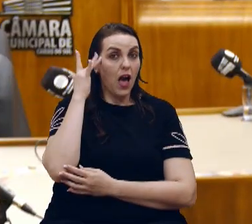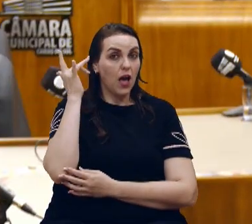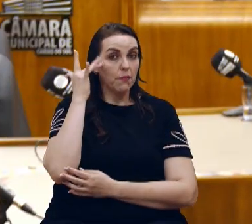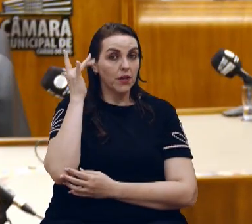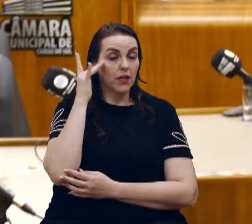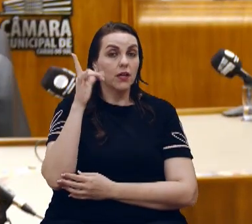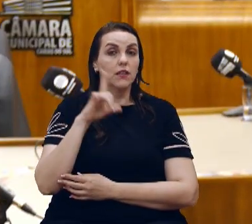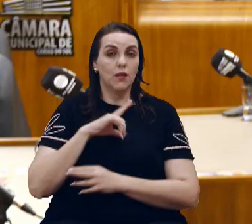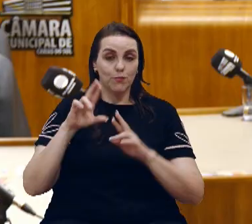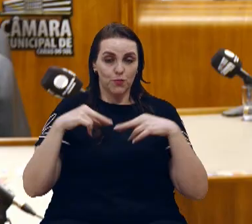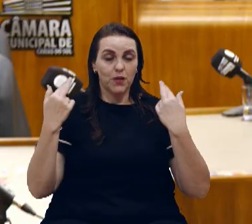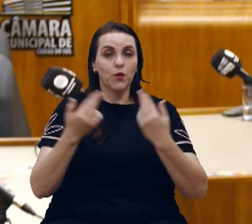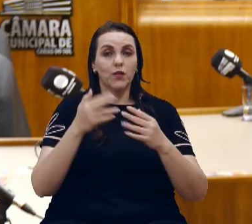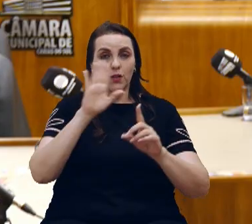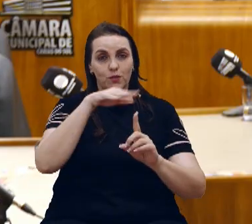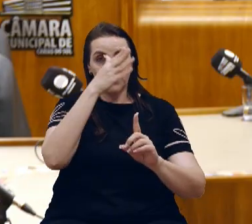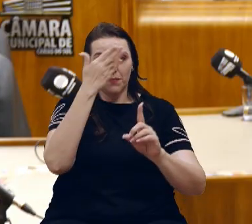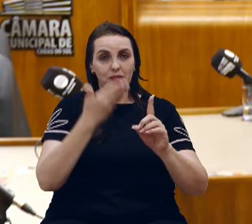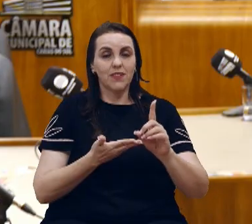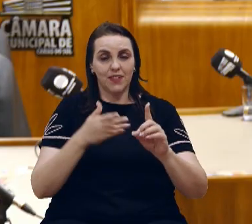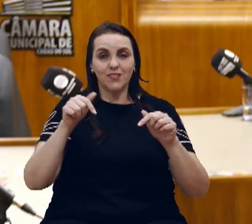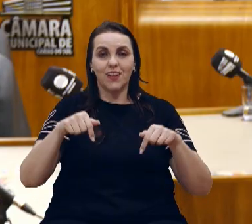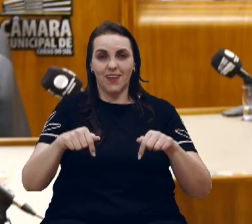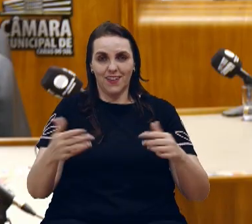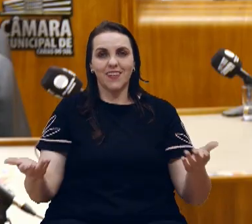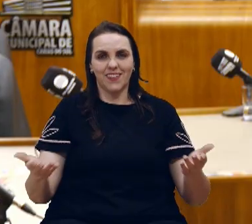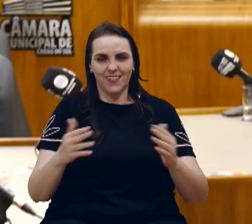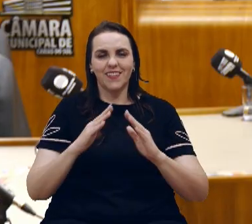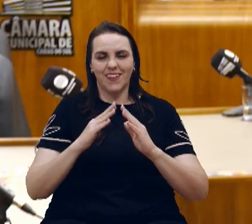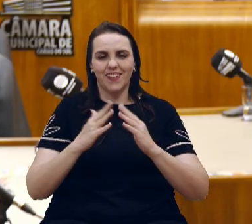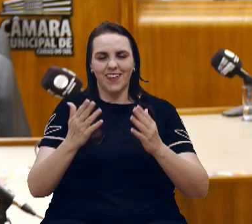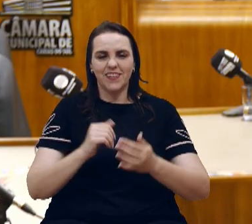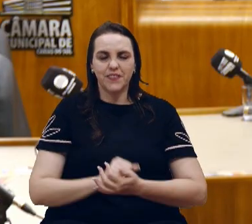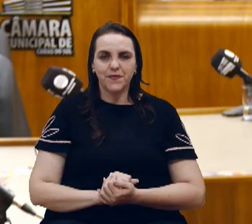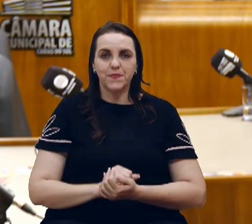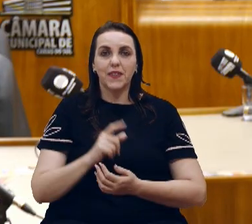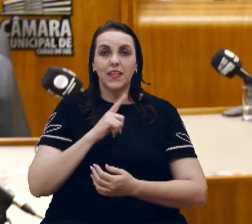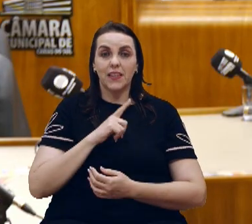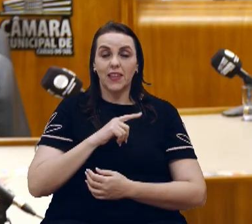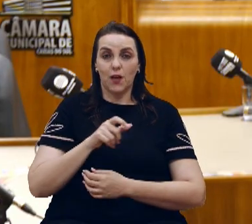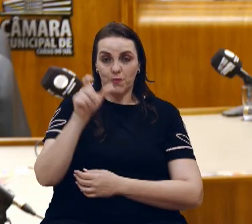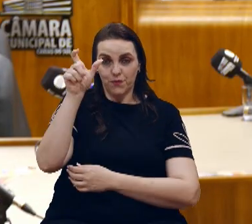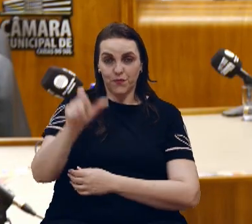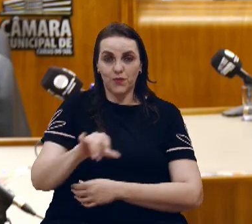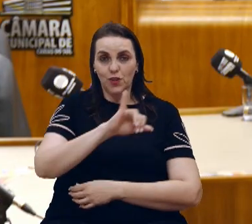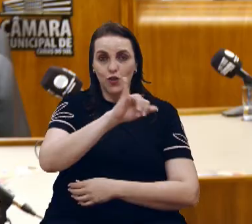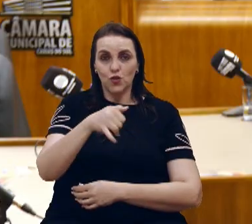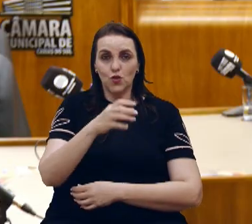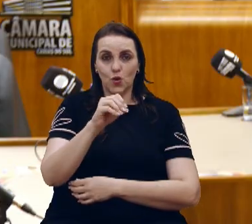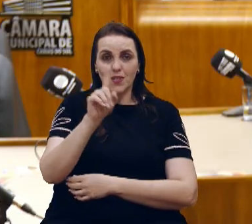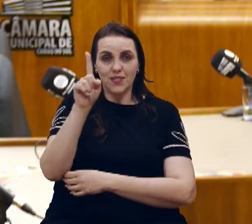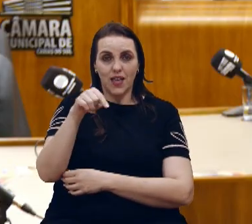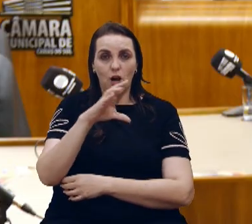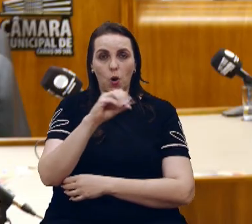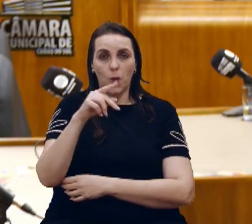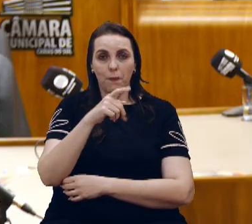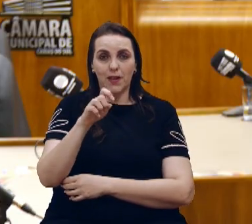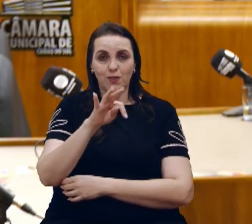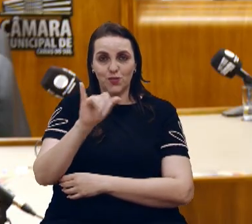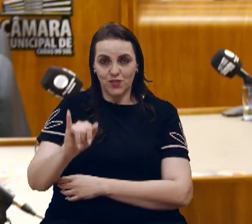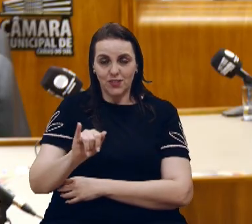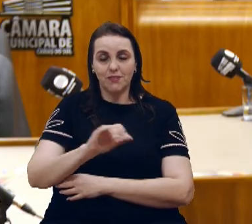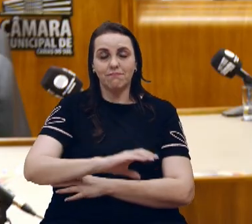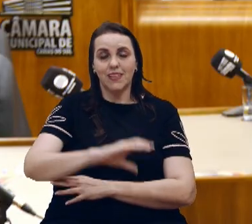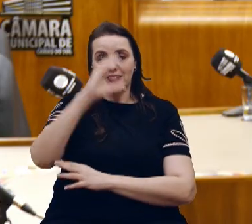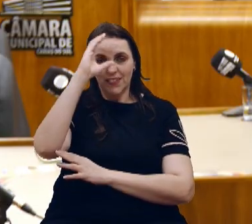sessão solene aqui na casa, no plenário de Rossete. Nós temos aí o senhor José Copete, que vai receber o título de